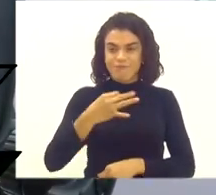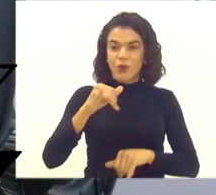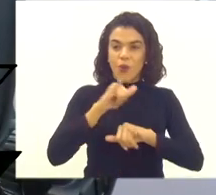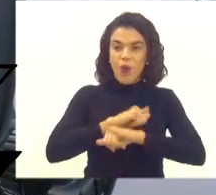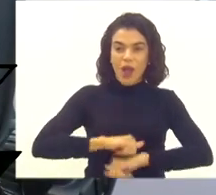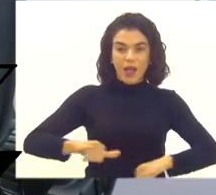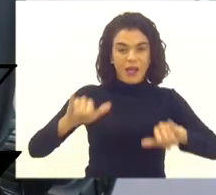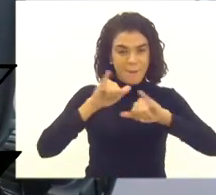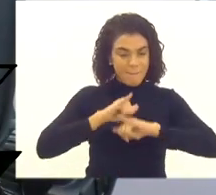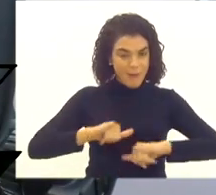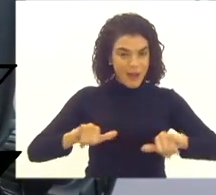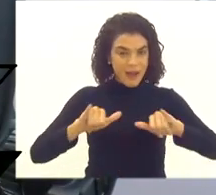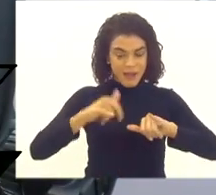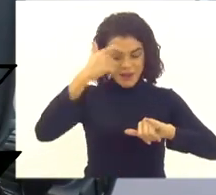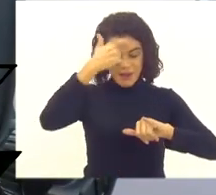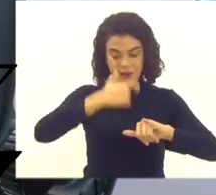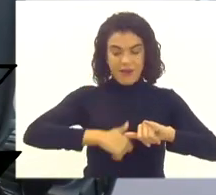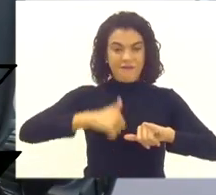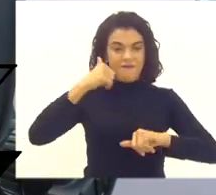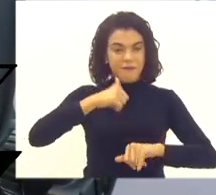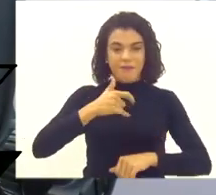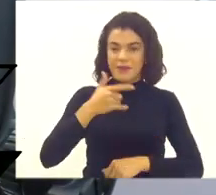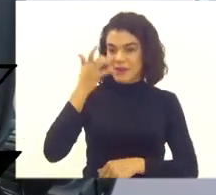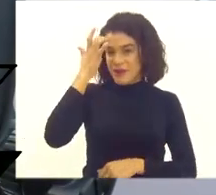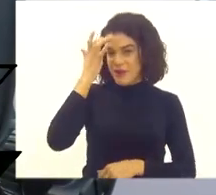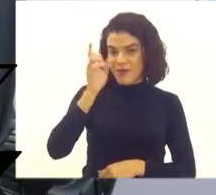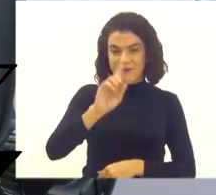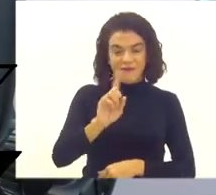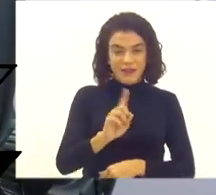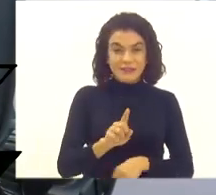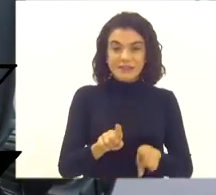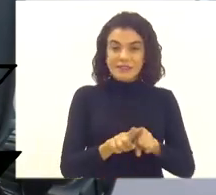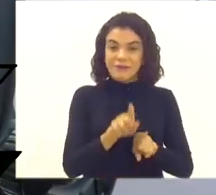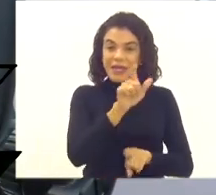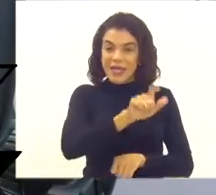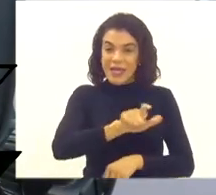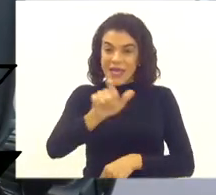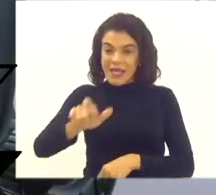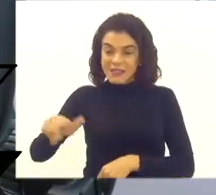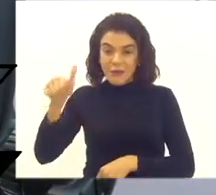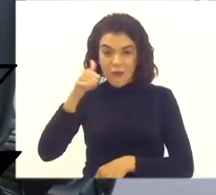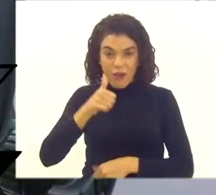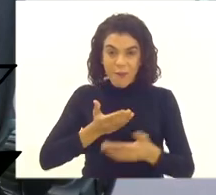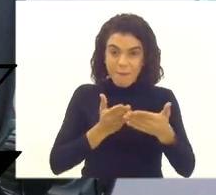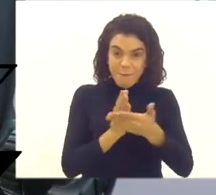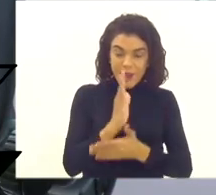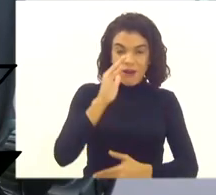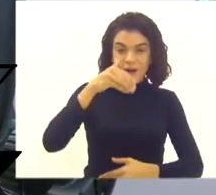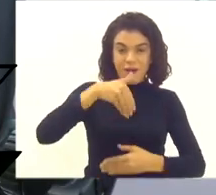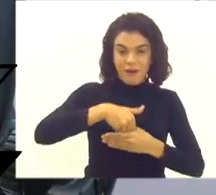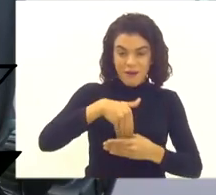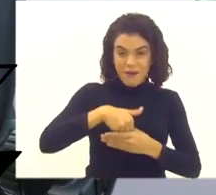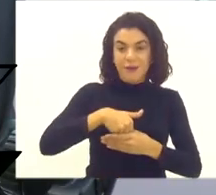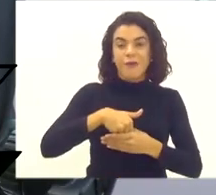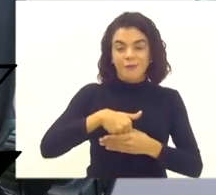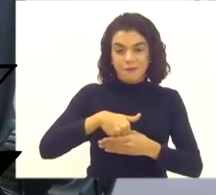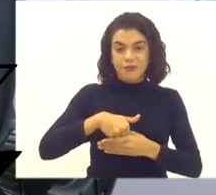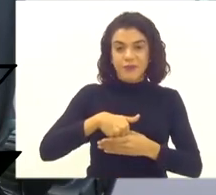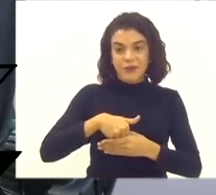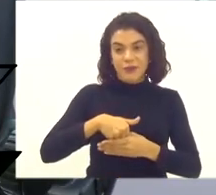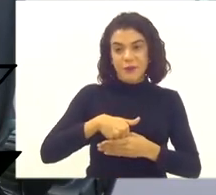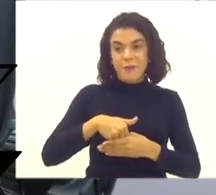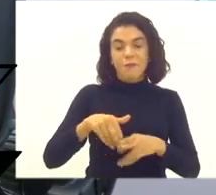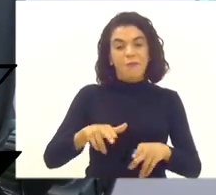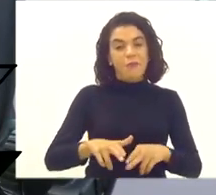feminina não é nada fácil e que essas mulheres foram eleitas também né e